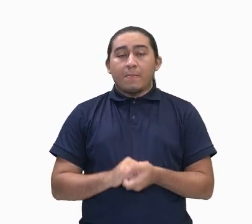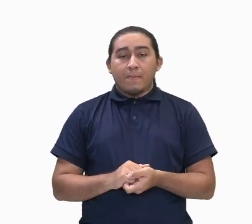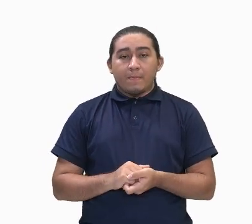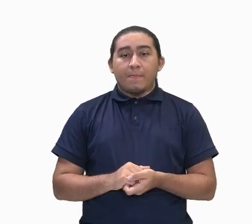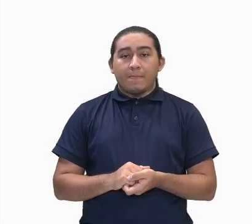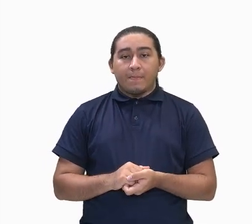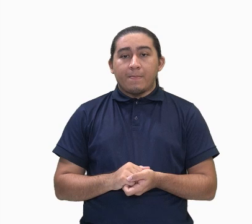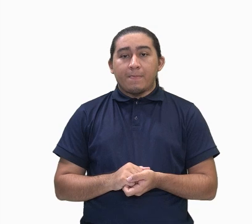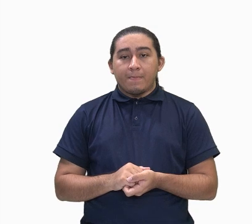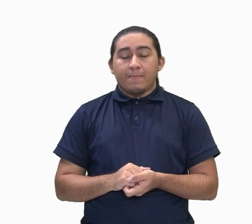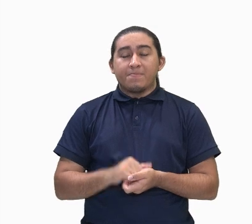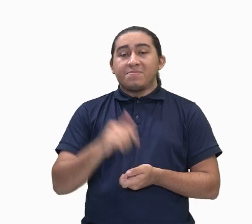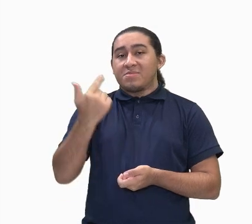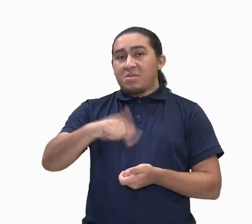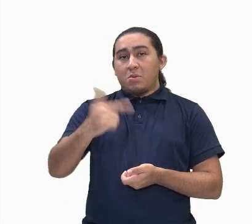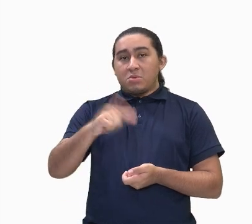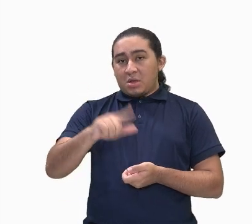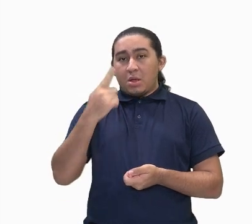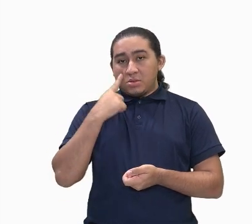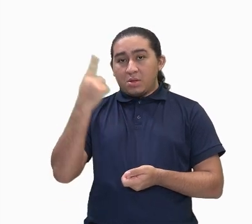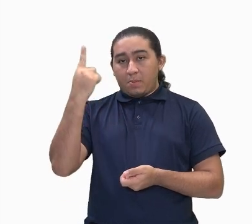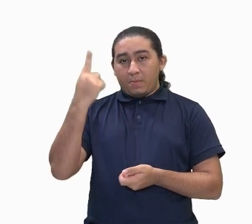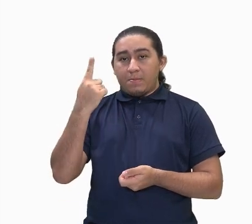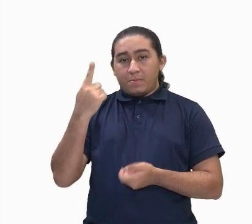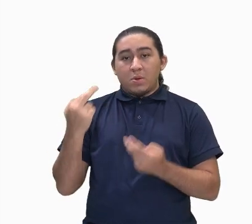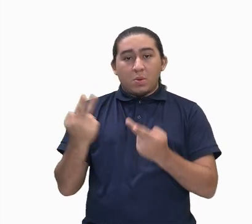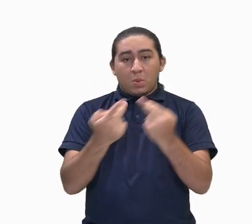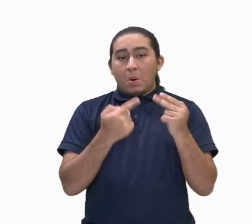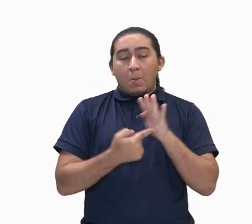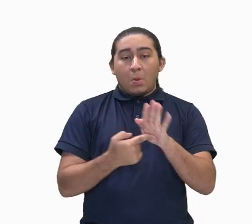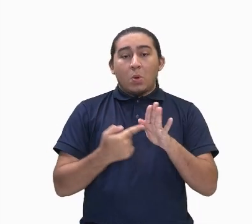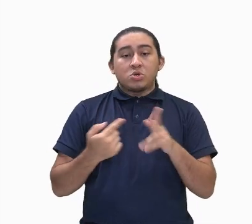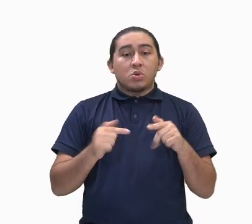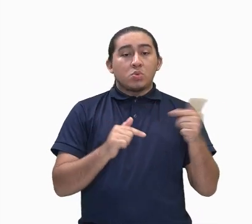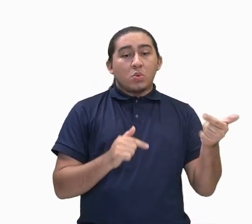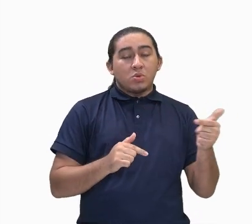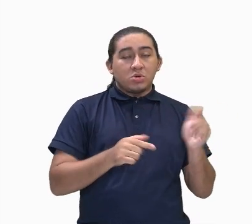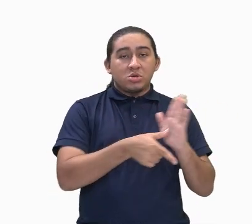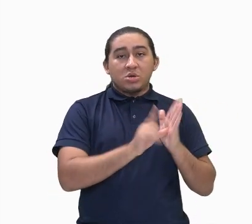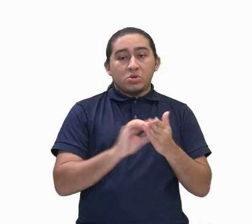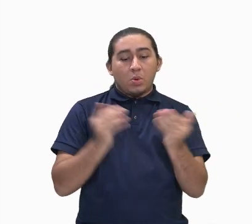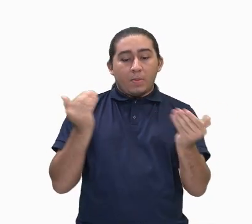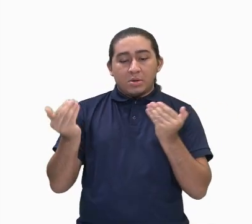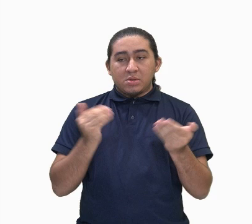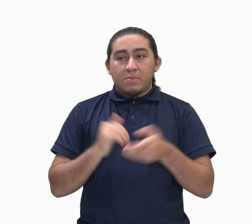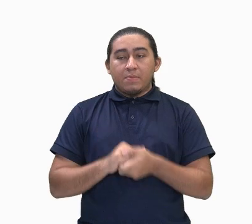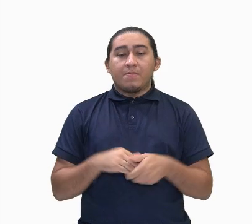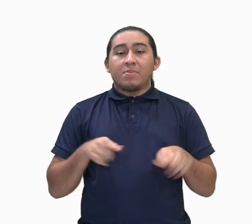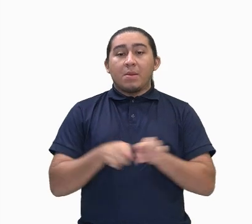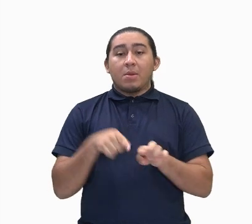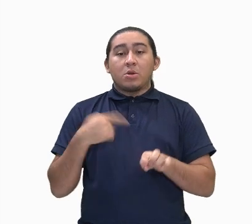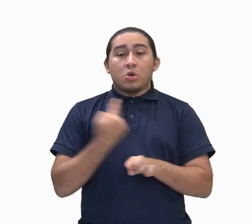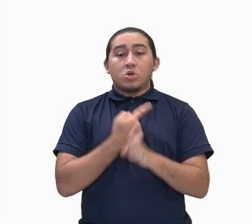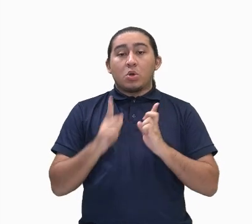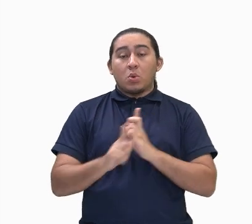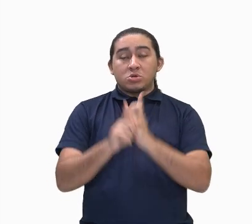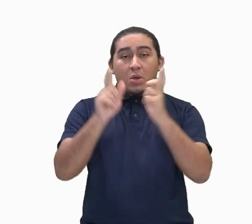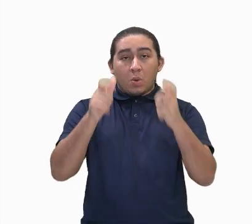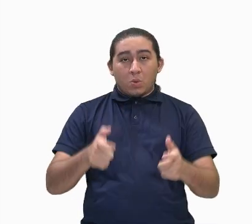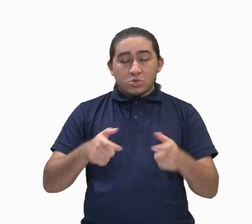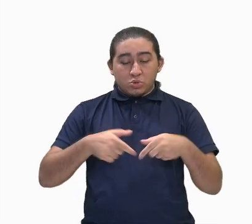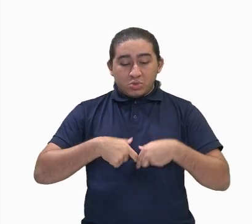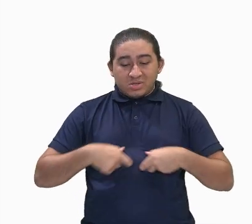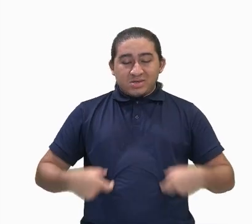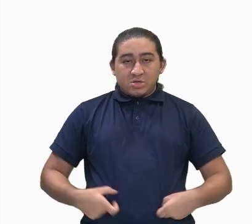não estriados, não tem essas estriações aí como os outros que nós vimos anteriormente. E a gente vai encontrar no intestino,